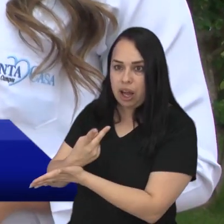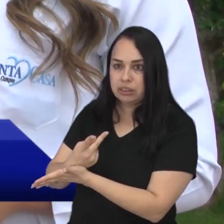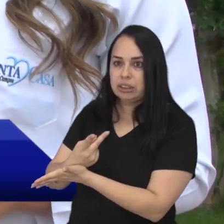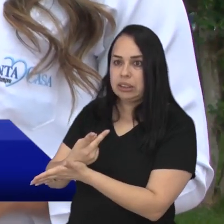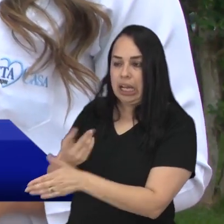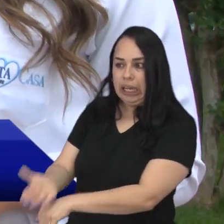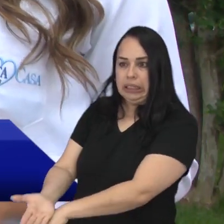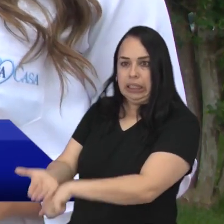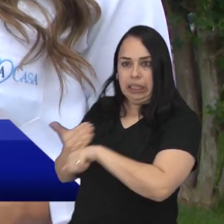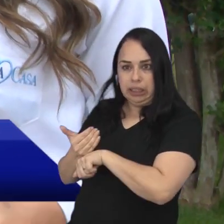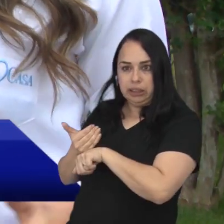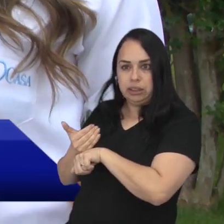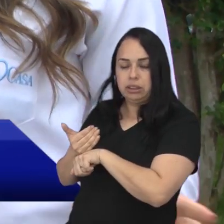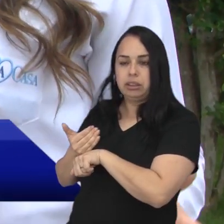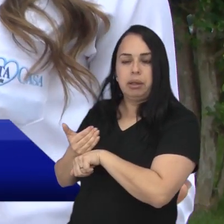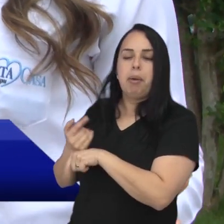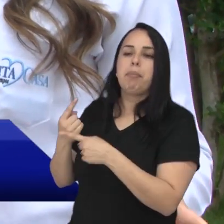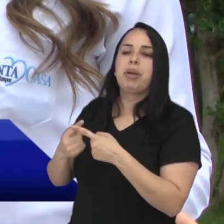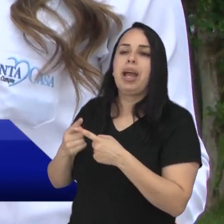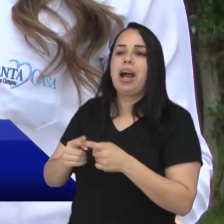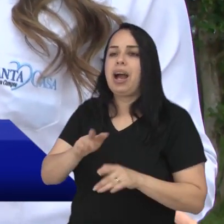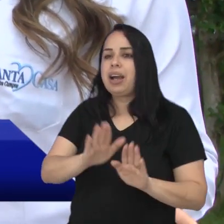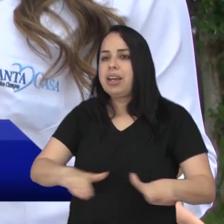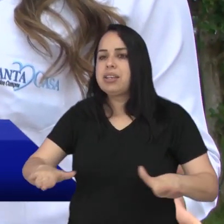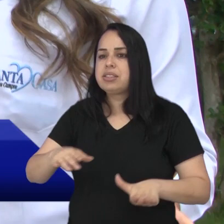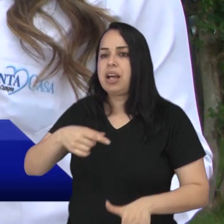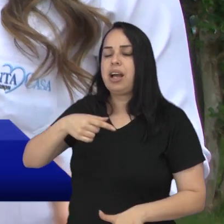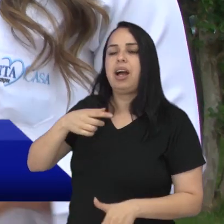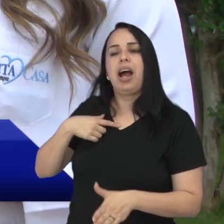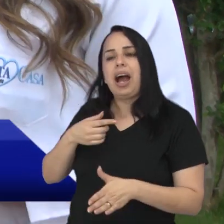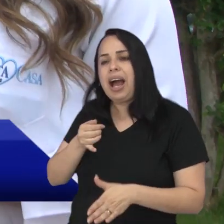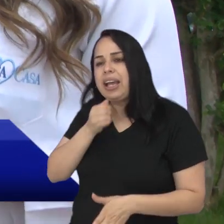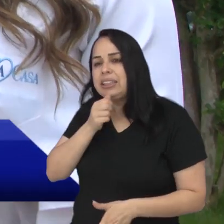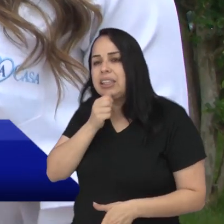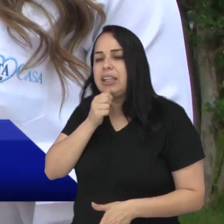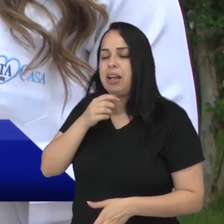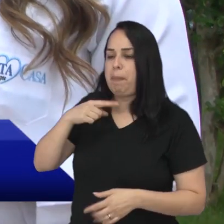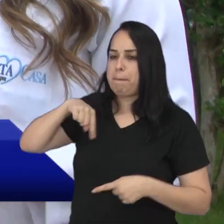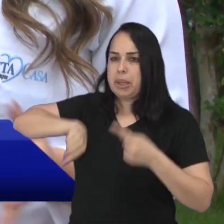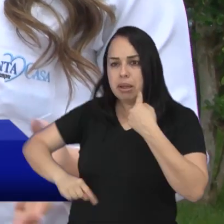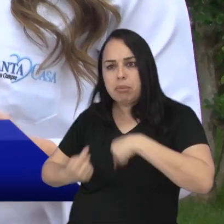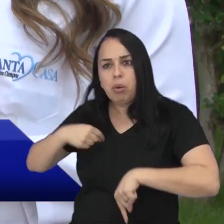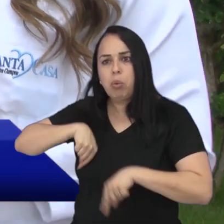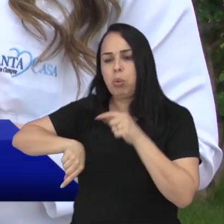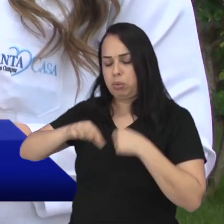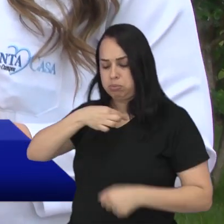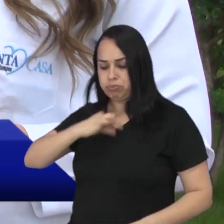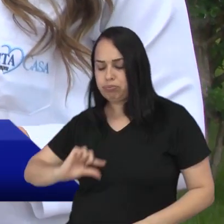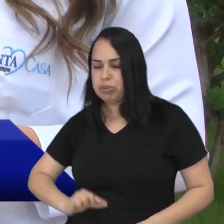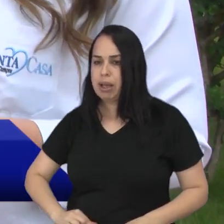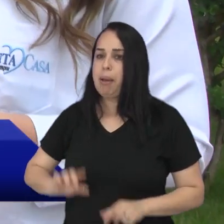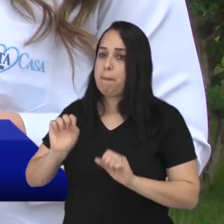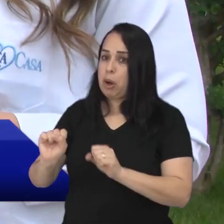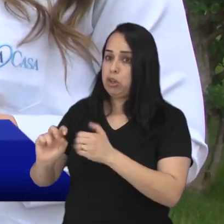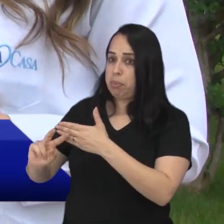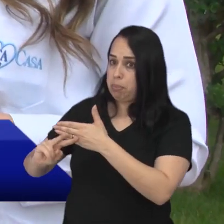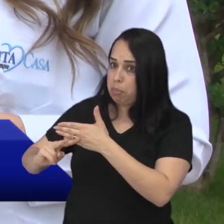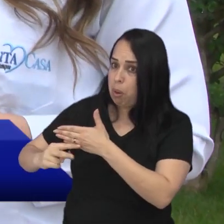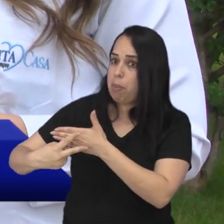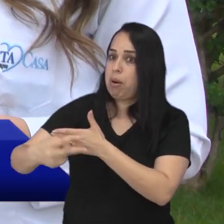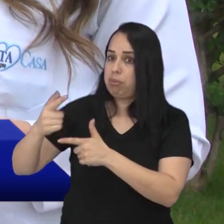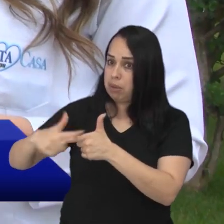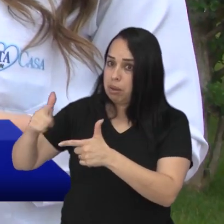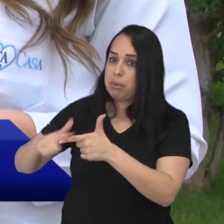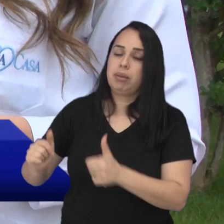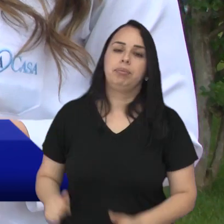esses alimentos de maneira precoce, ainda no desenvolvimento da criança, pode sim desencadear vários problemas, tanto no futuro ou